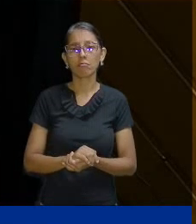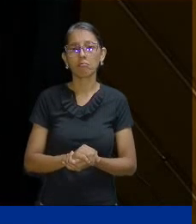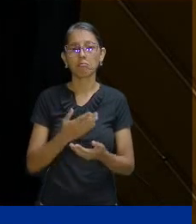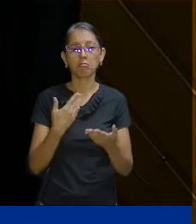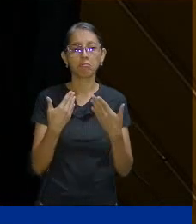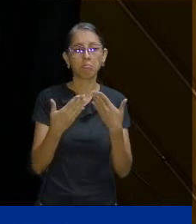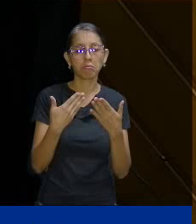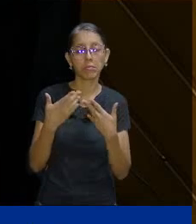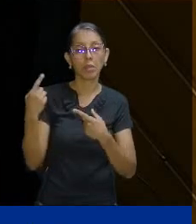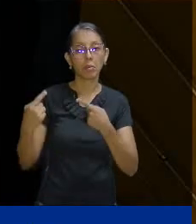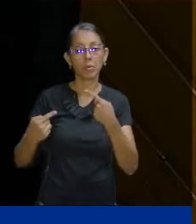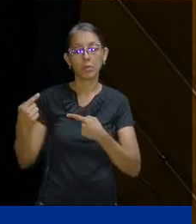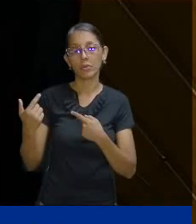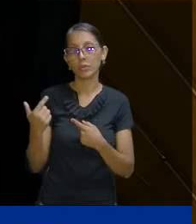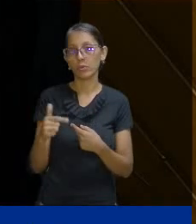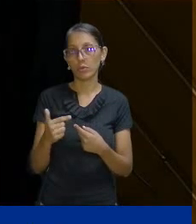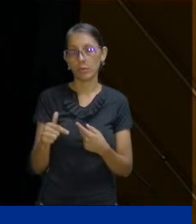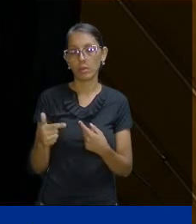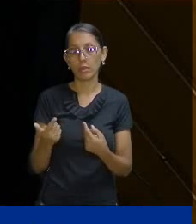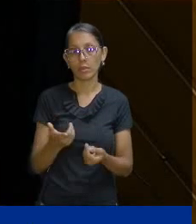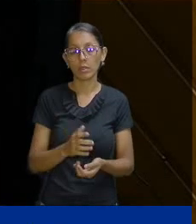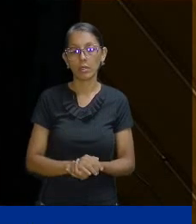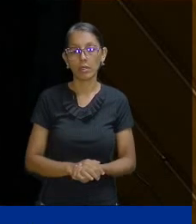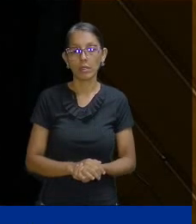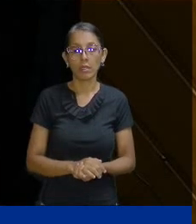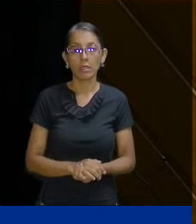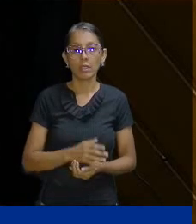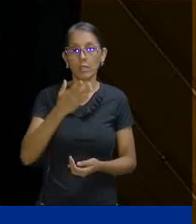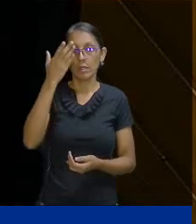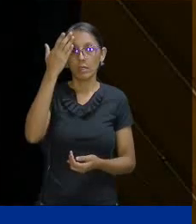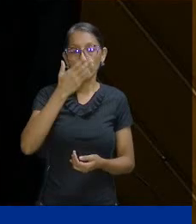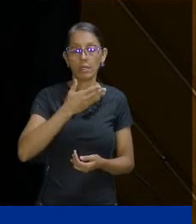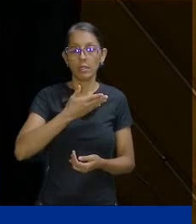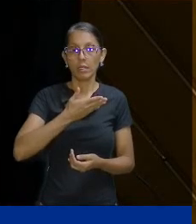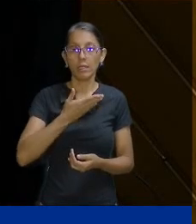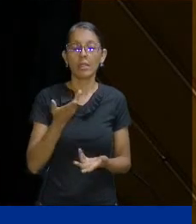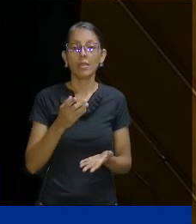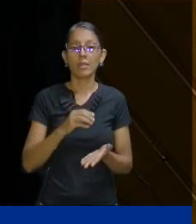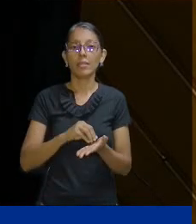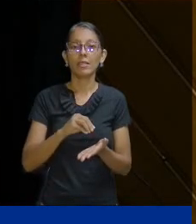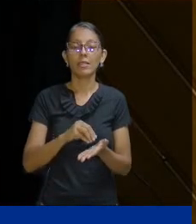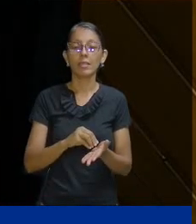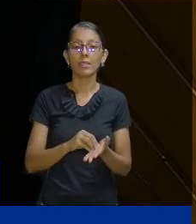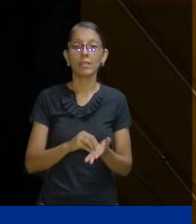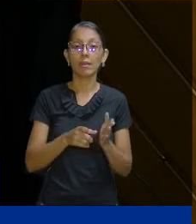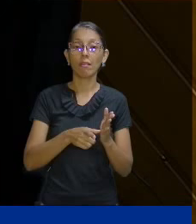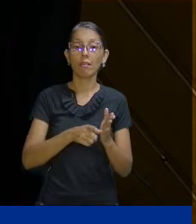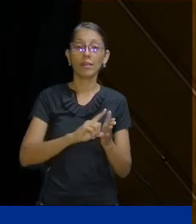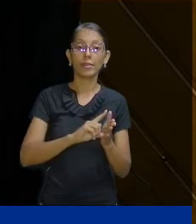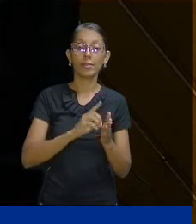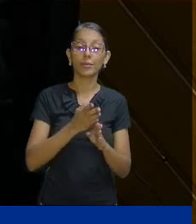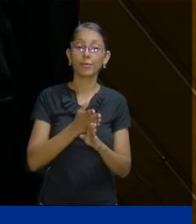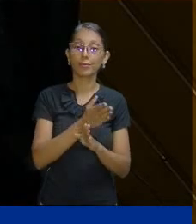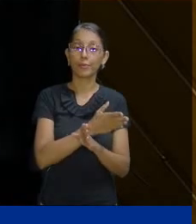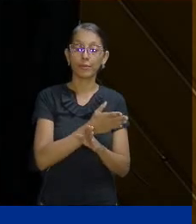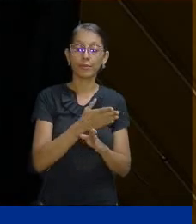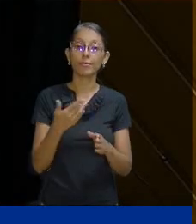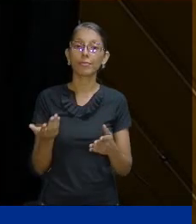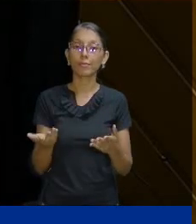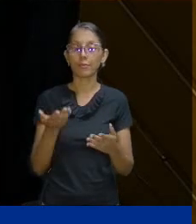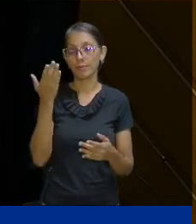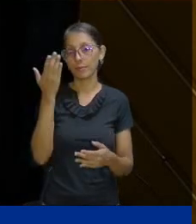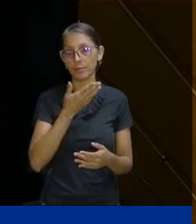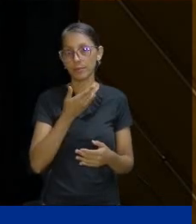ações de Júlio César, especialmente diante da ausência de provas de vínculo prévio ou posterior. O diálogo entre